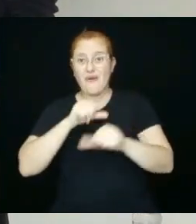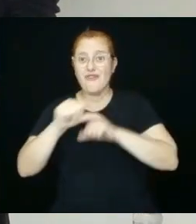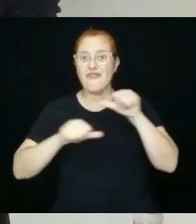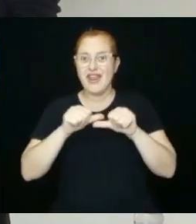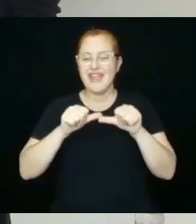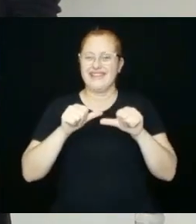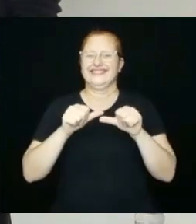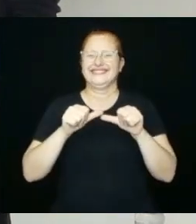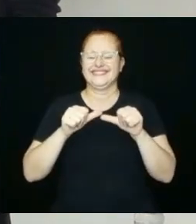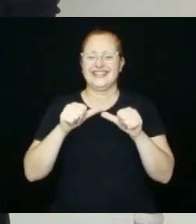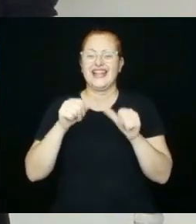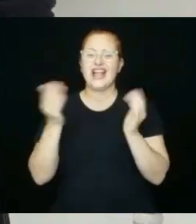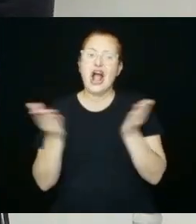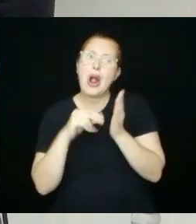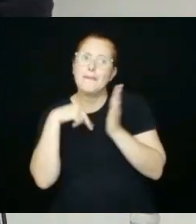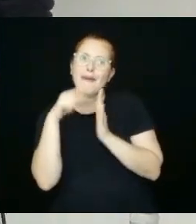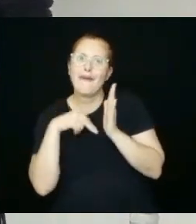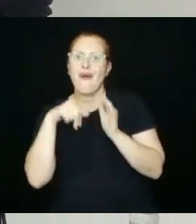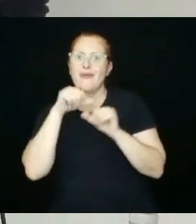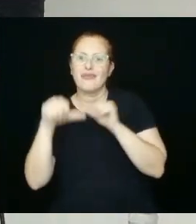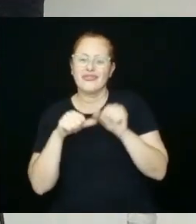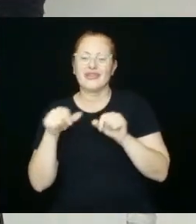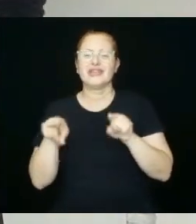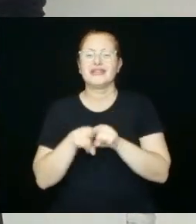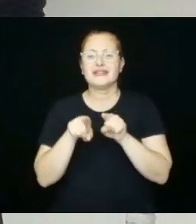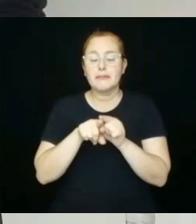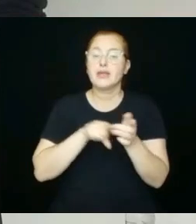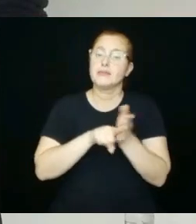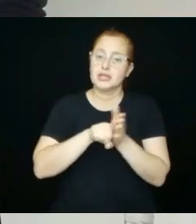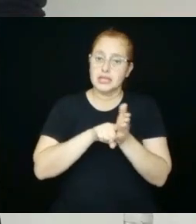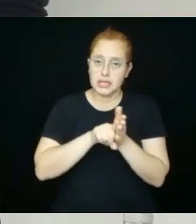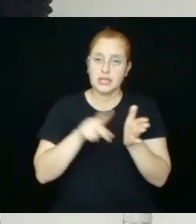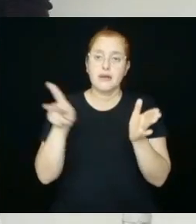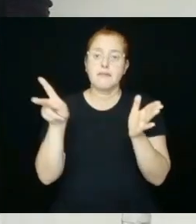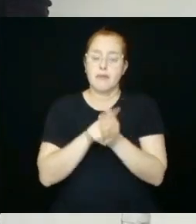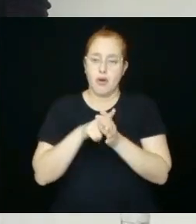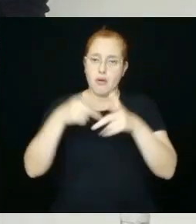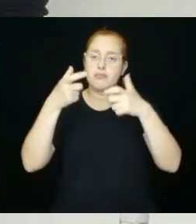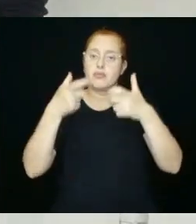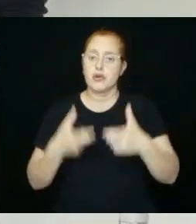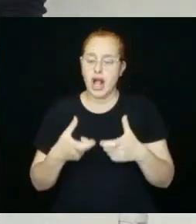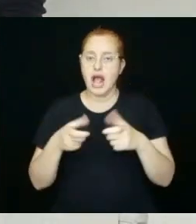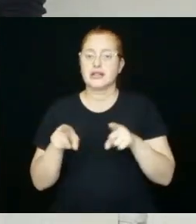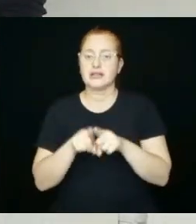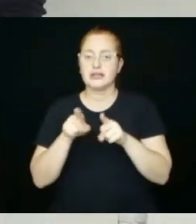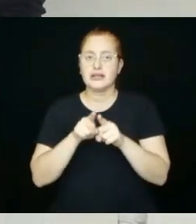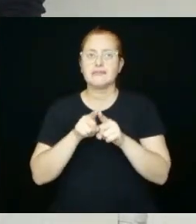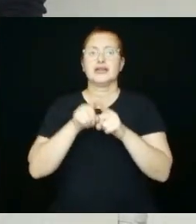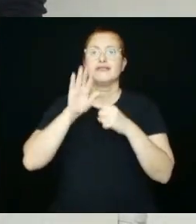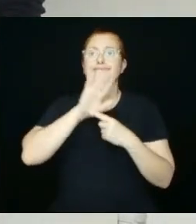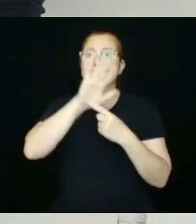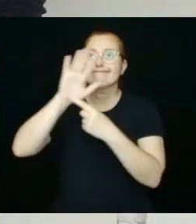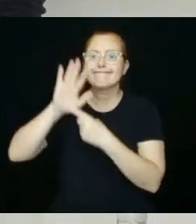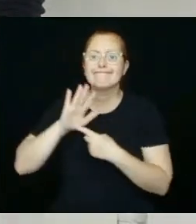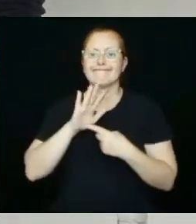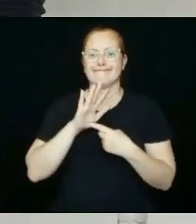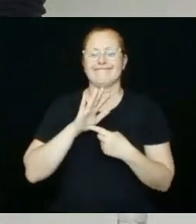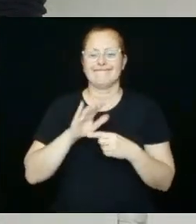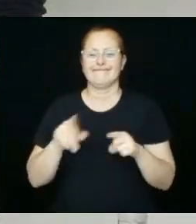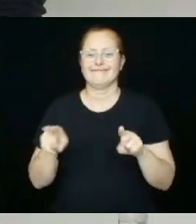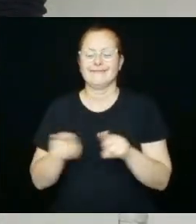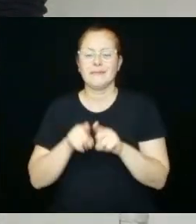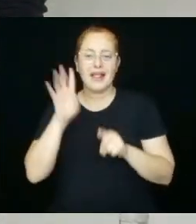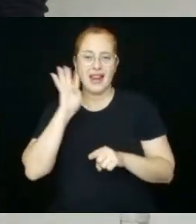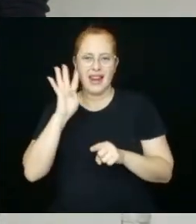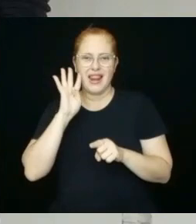mudou, agora pintou, e esses elementos que tu vai pesquisando no próprio lugar foram aparecendo, né? Enfim, acho que